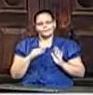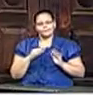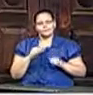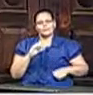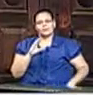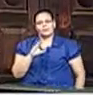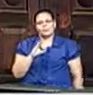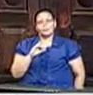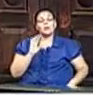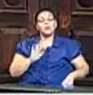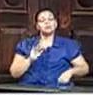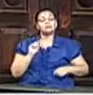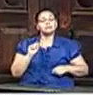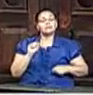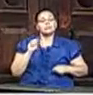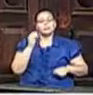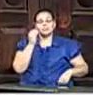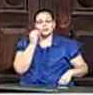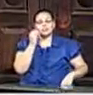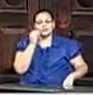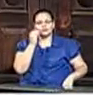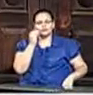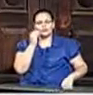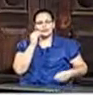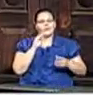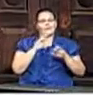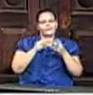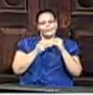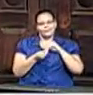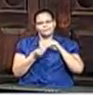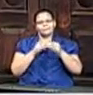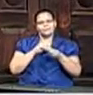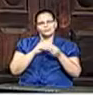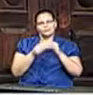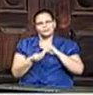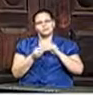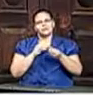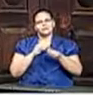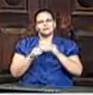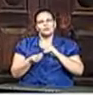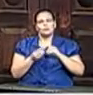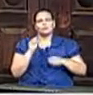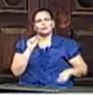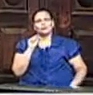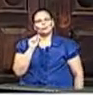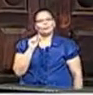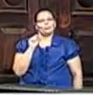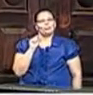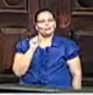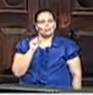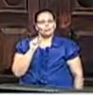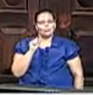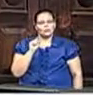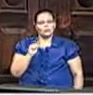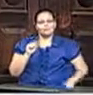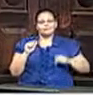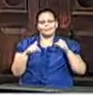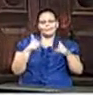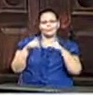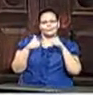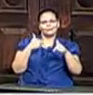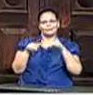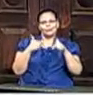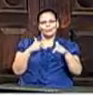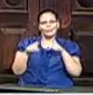pétreas, mas a tentativa de flexibilização. Isto é, os